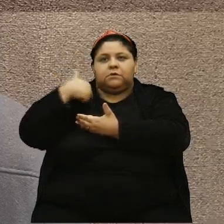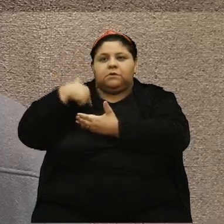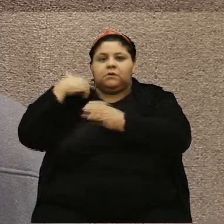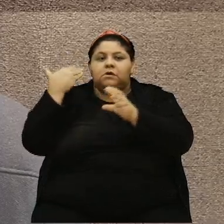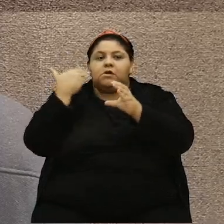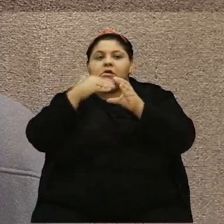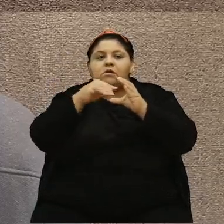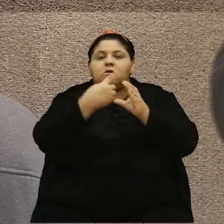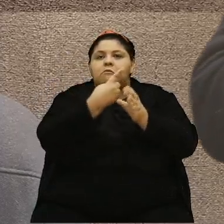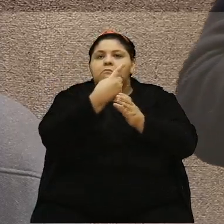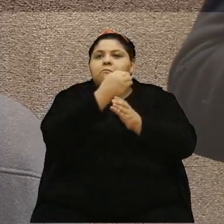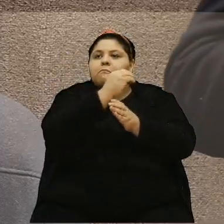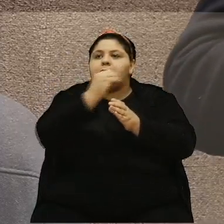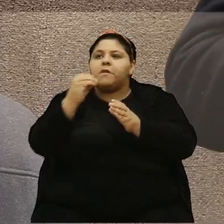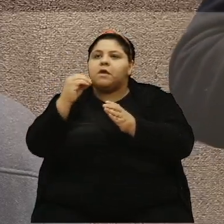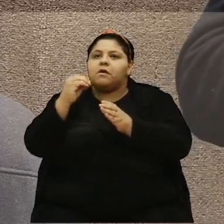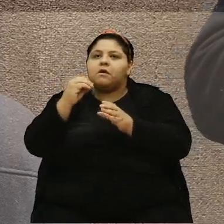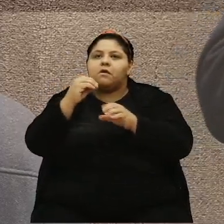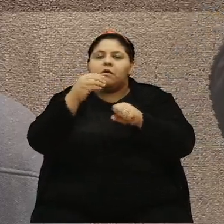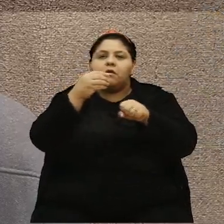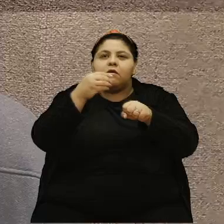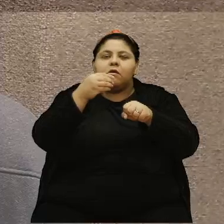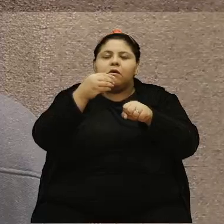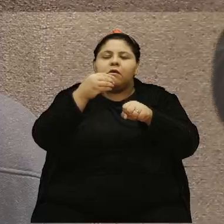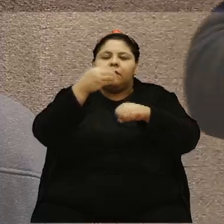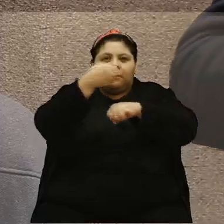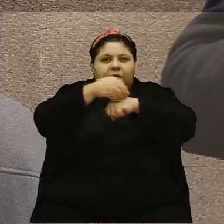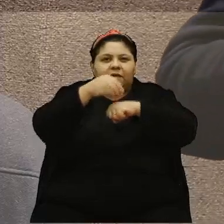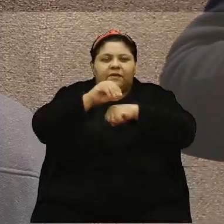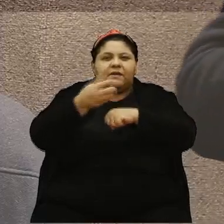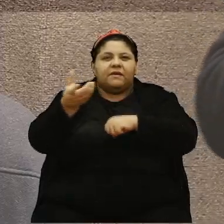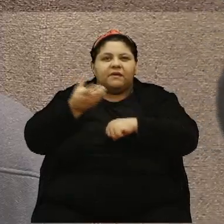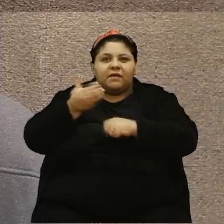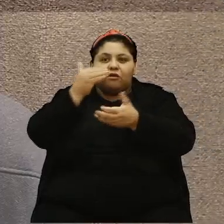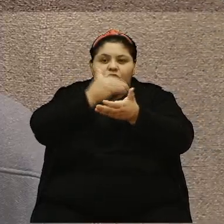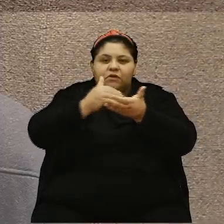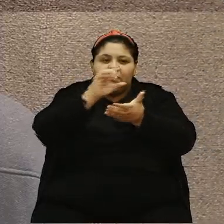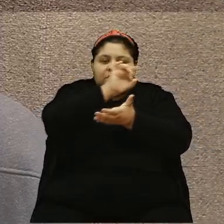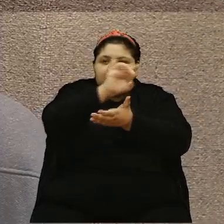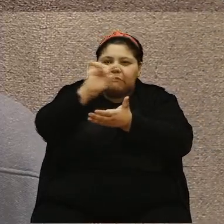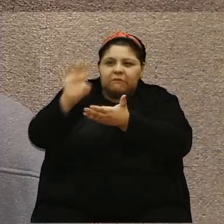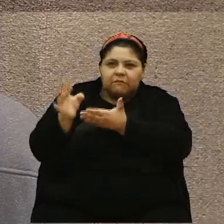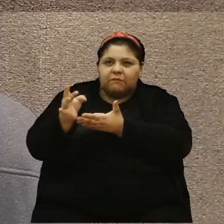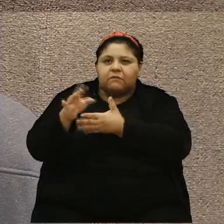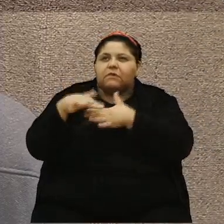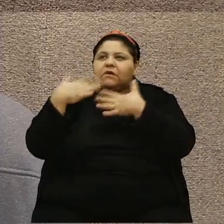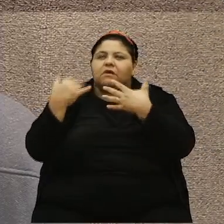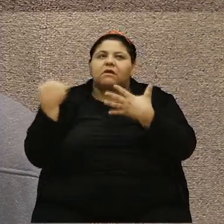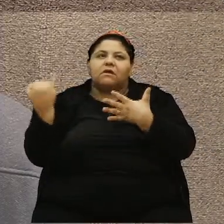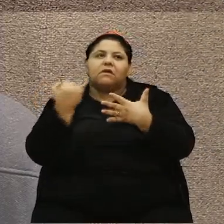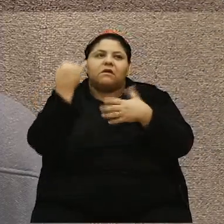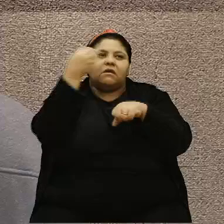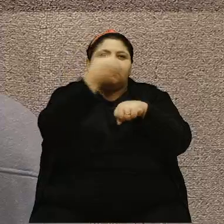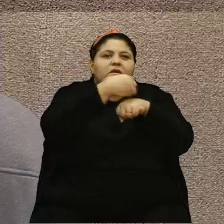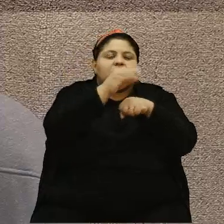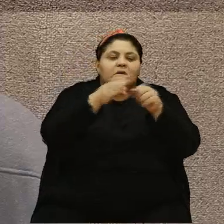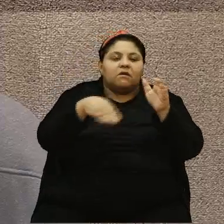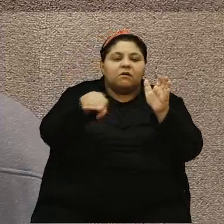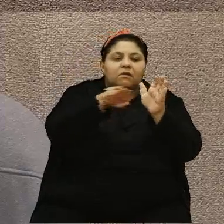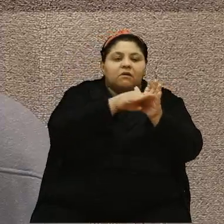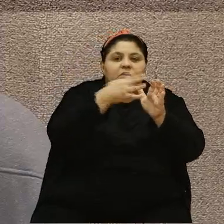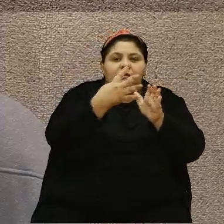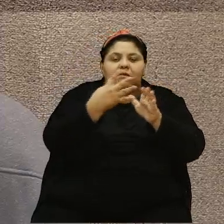1000 indicações. E quero que o secretário responda a cada uma. Não importa se a indicação chegou 4